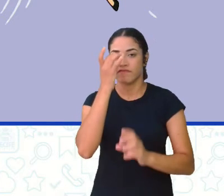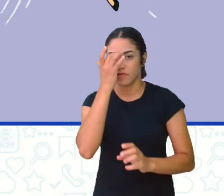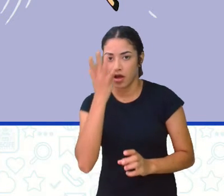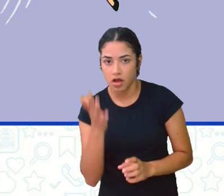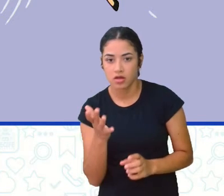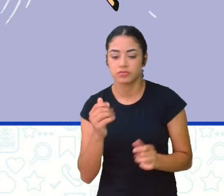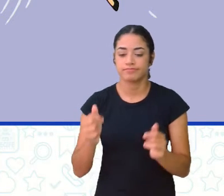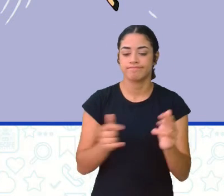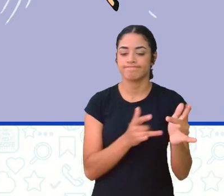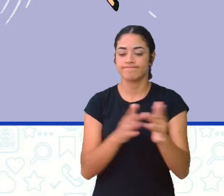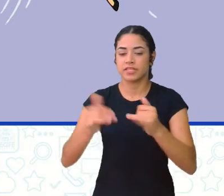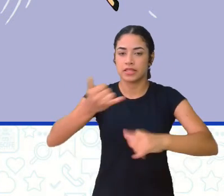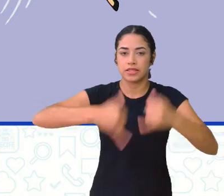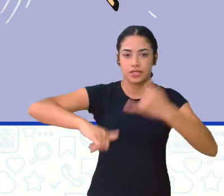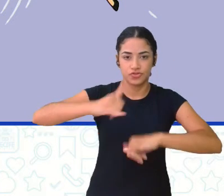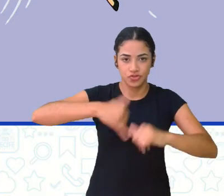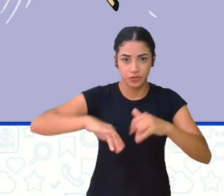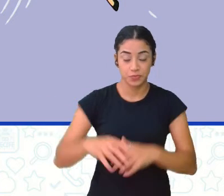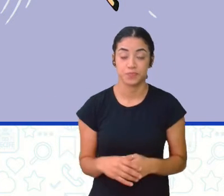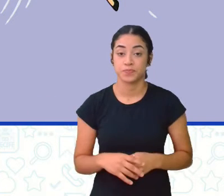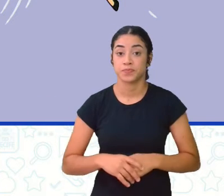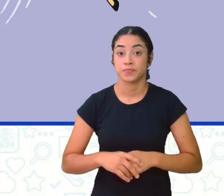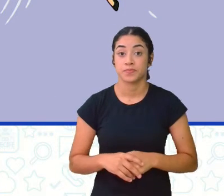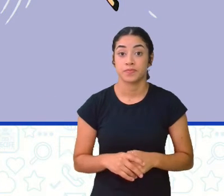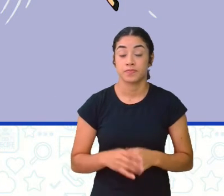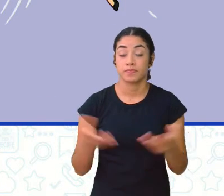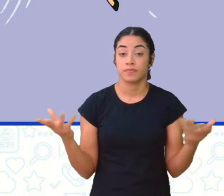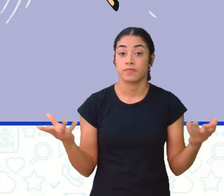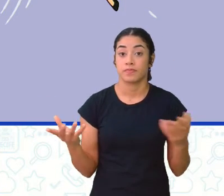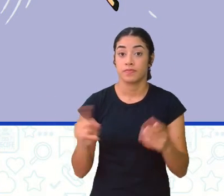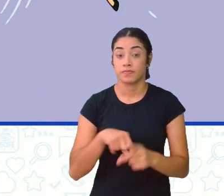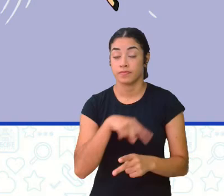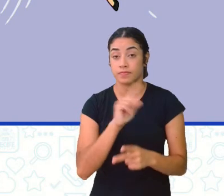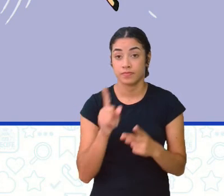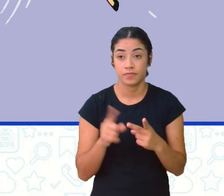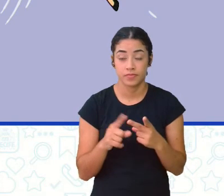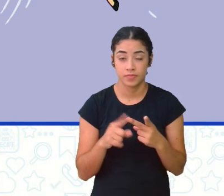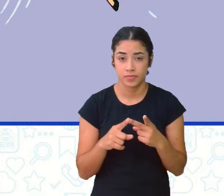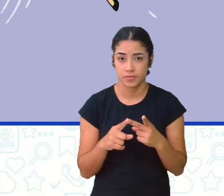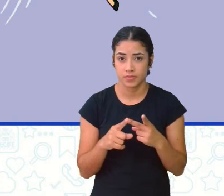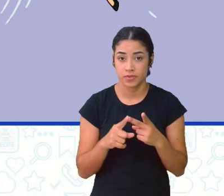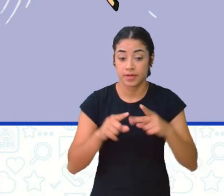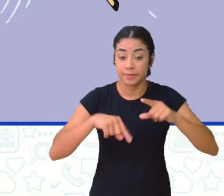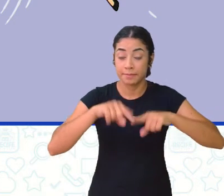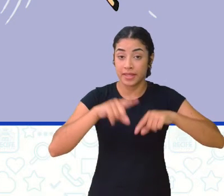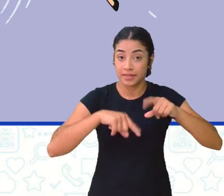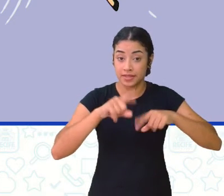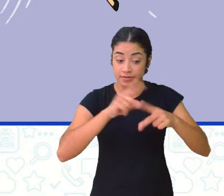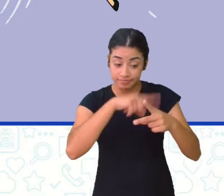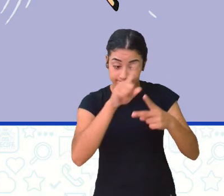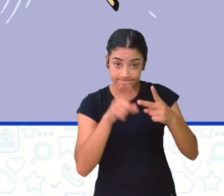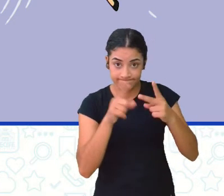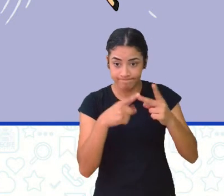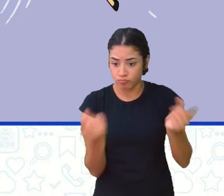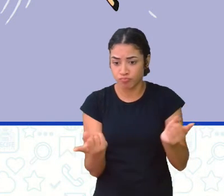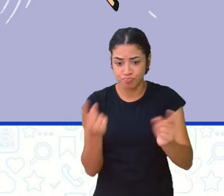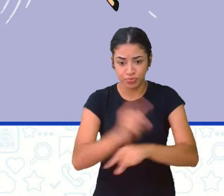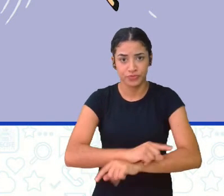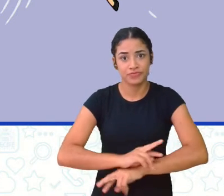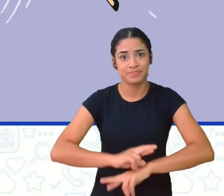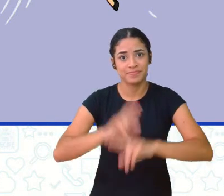aí, a passagem dessa eletricidade. Agora vamos para o isolante. Ó. Com o material isolante acontece o